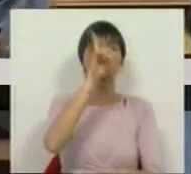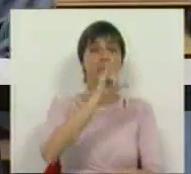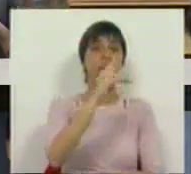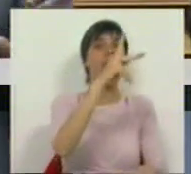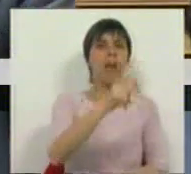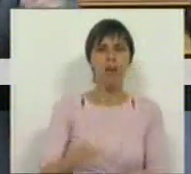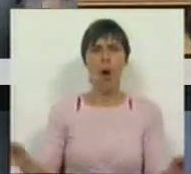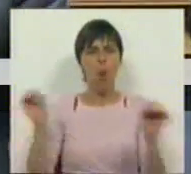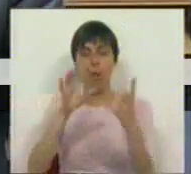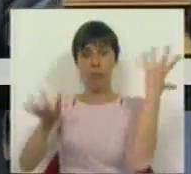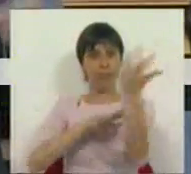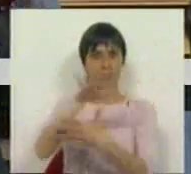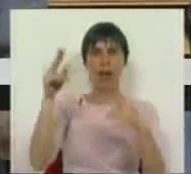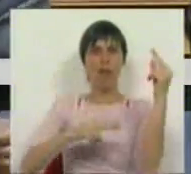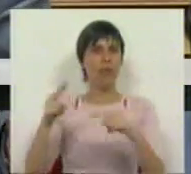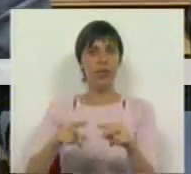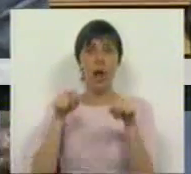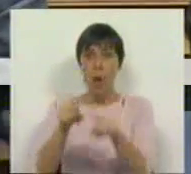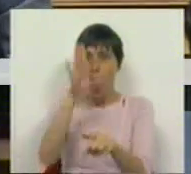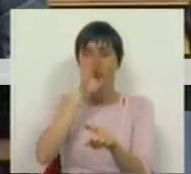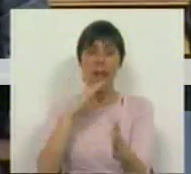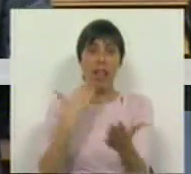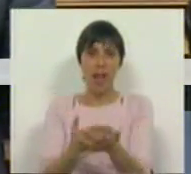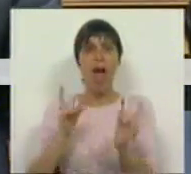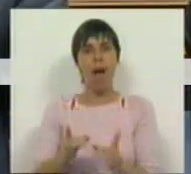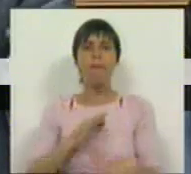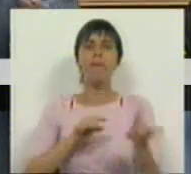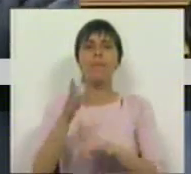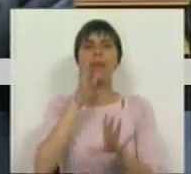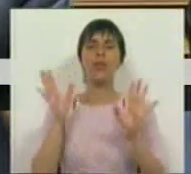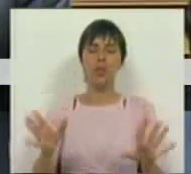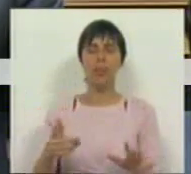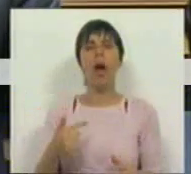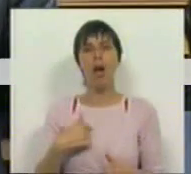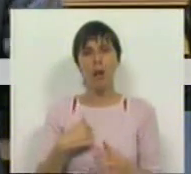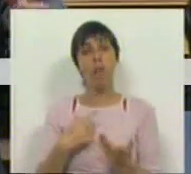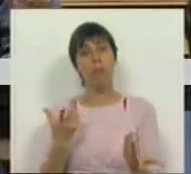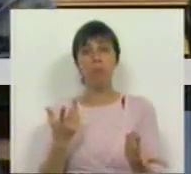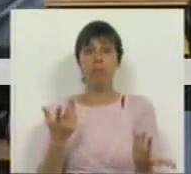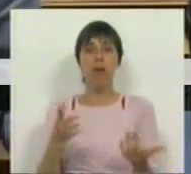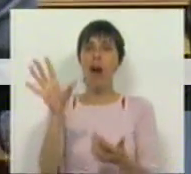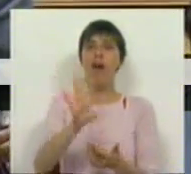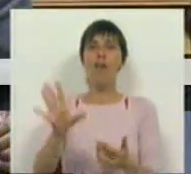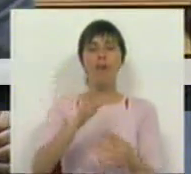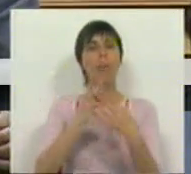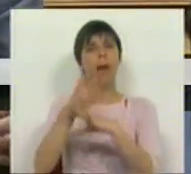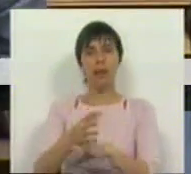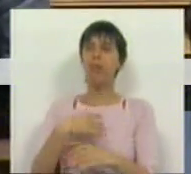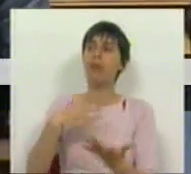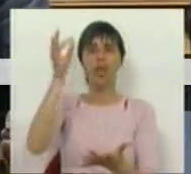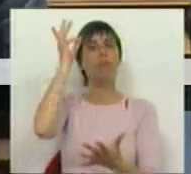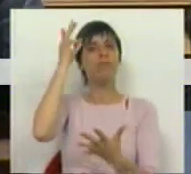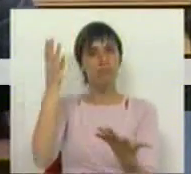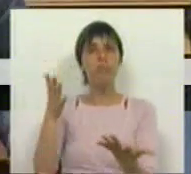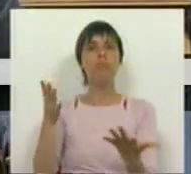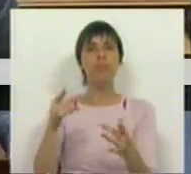IVA. Não há maior instabilidade fiscal do que com este Governo. Por isso, Sr. Deputado, eu aprecio a sua forma de intervir, até